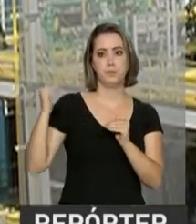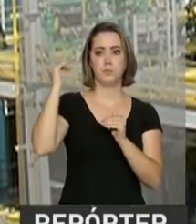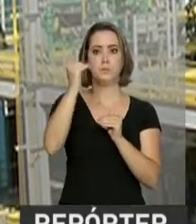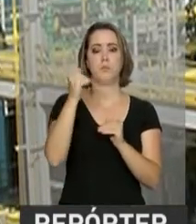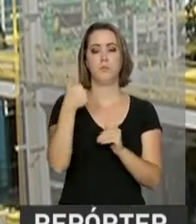meses